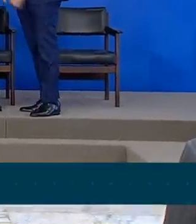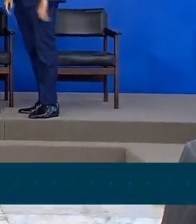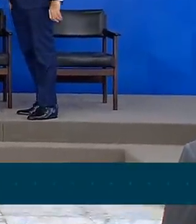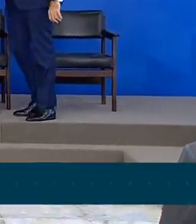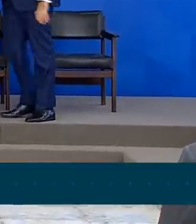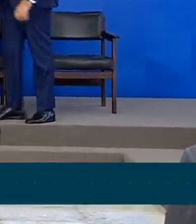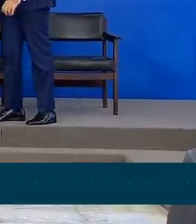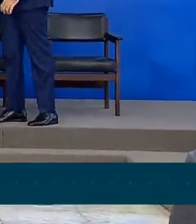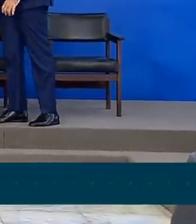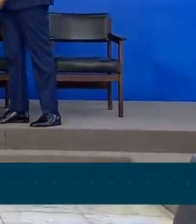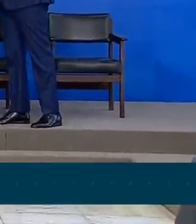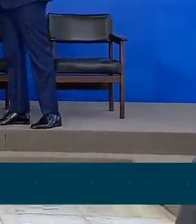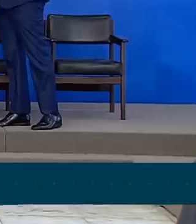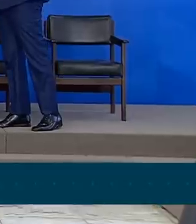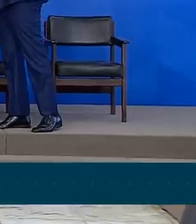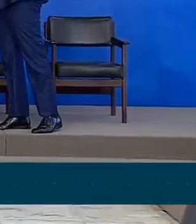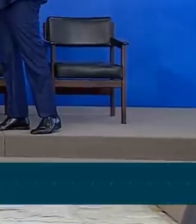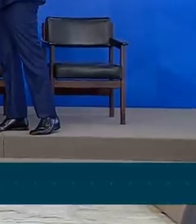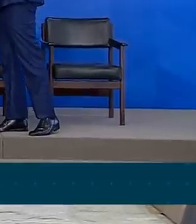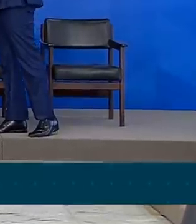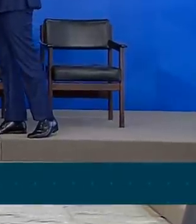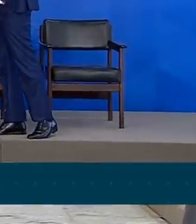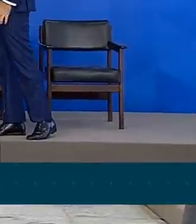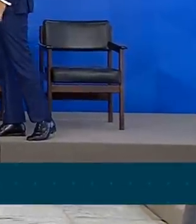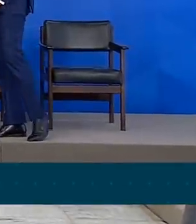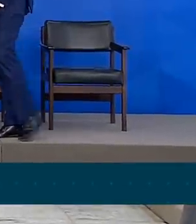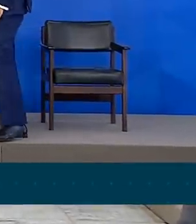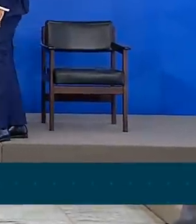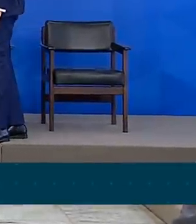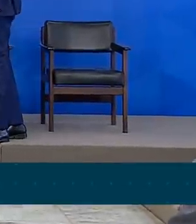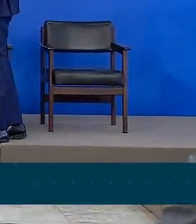está encerrada esta cerimônia